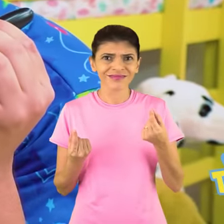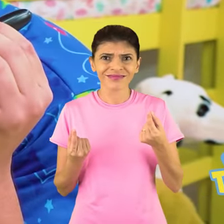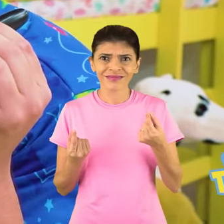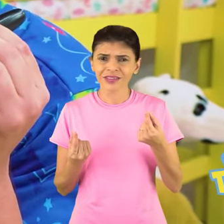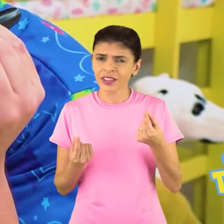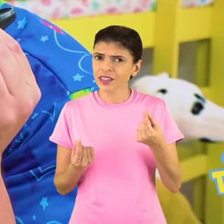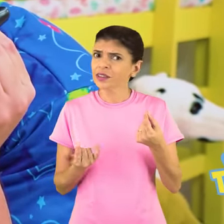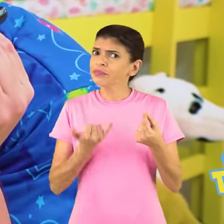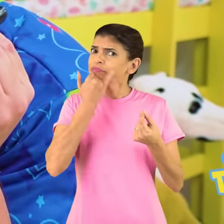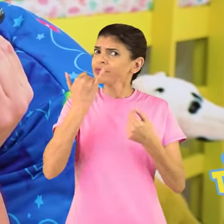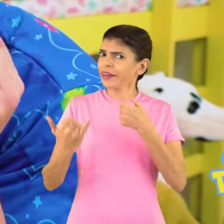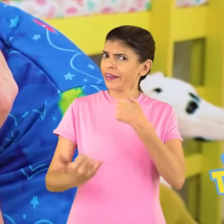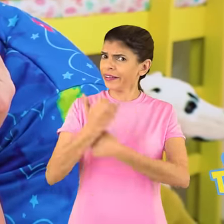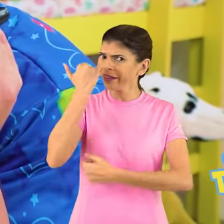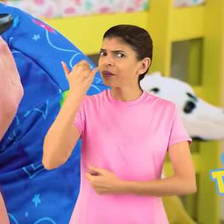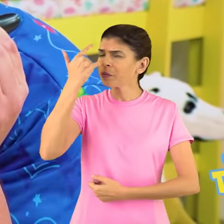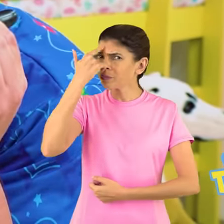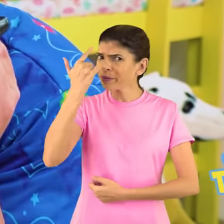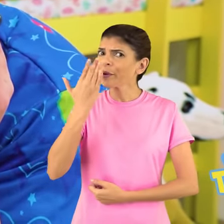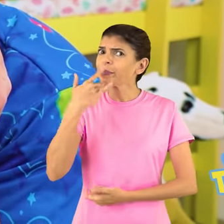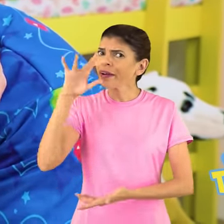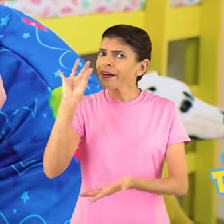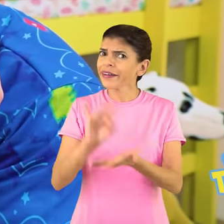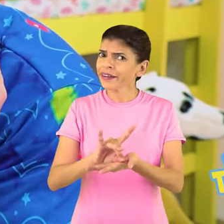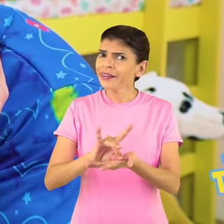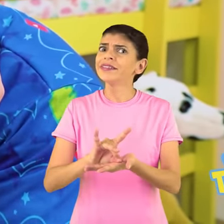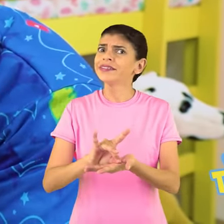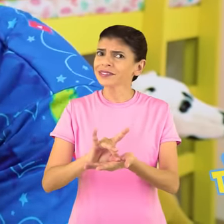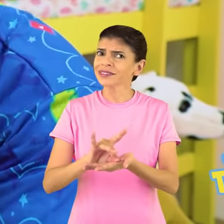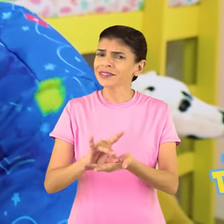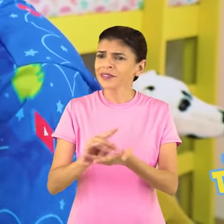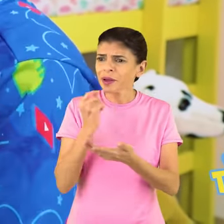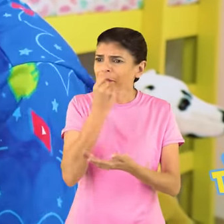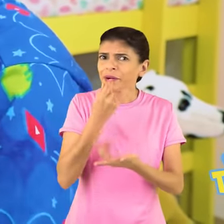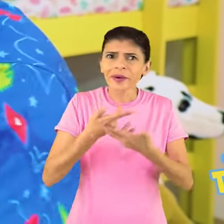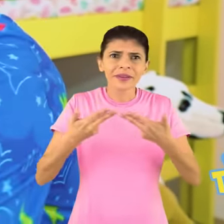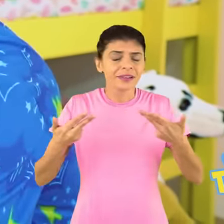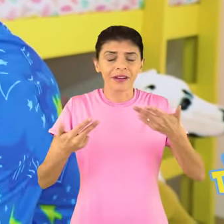Por um momento eu tava achando que ela tava comendo maquiagem de verdade.